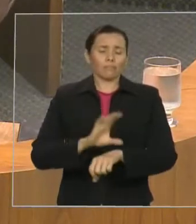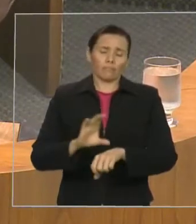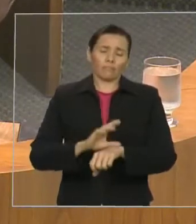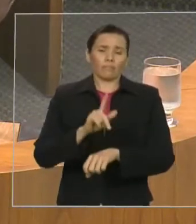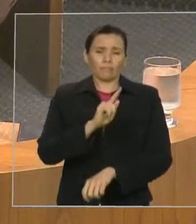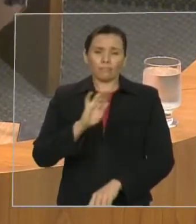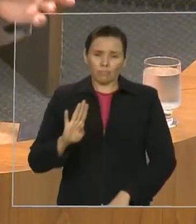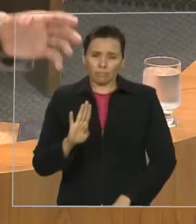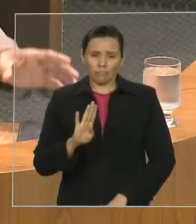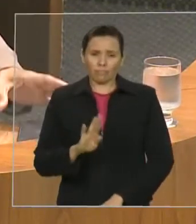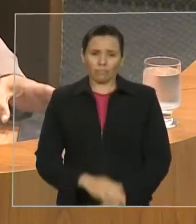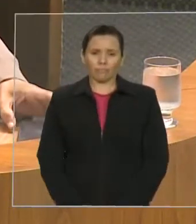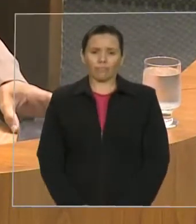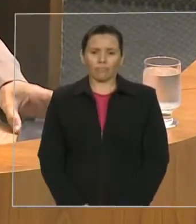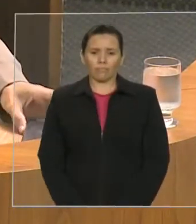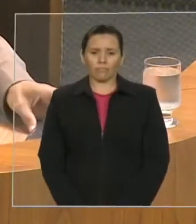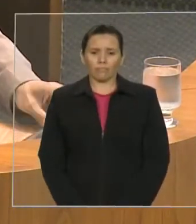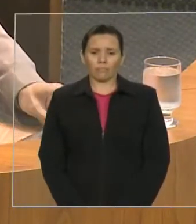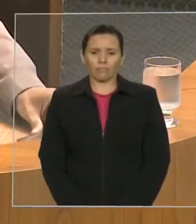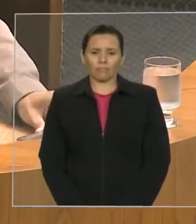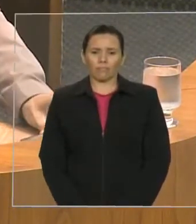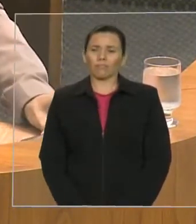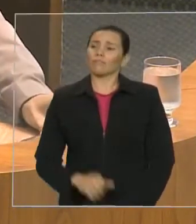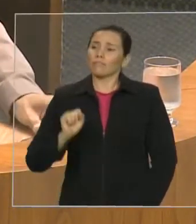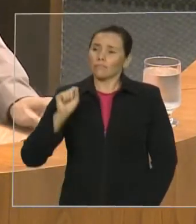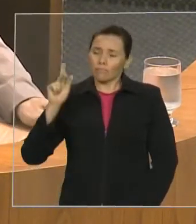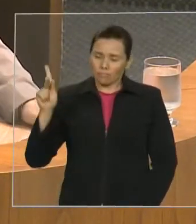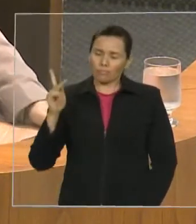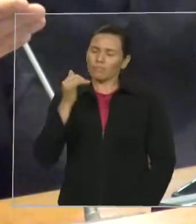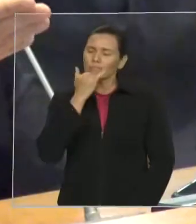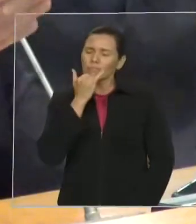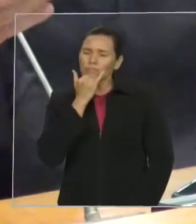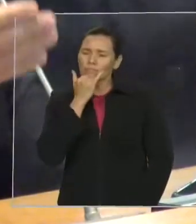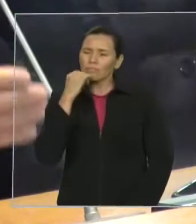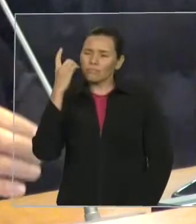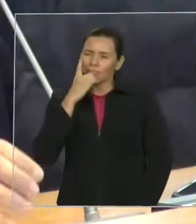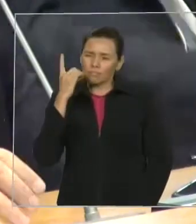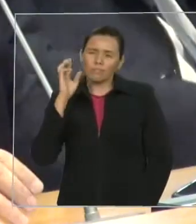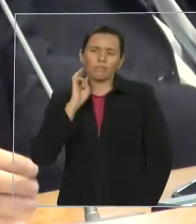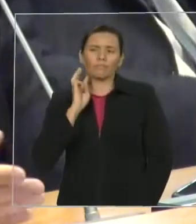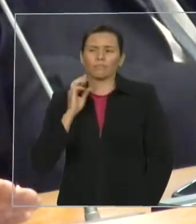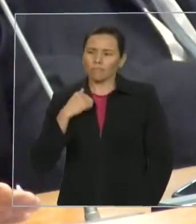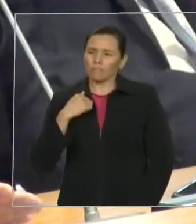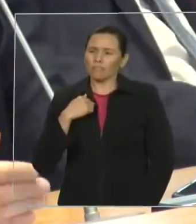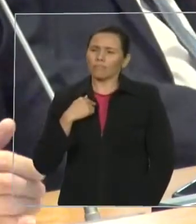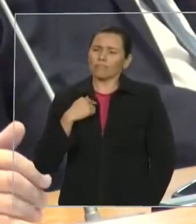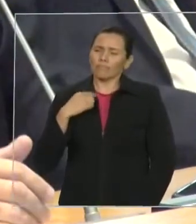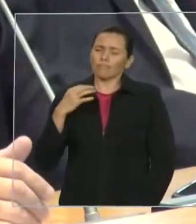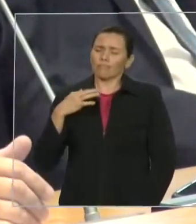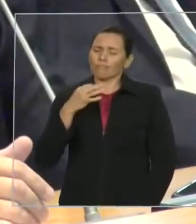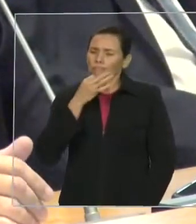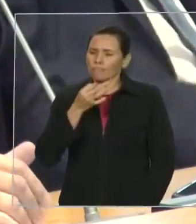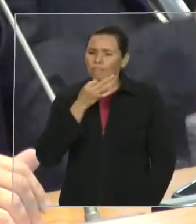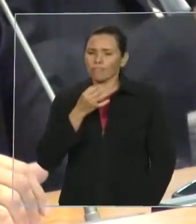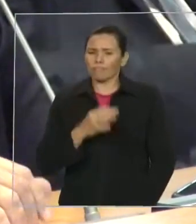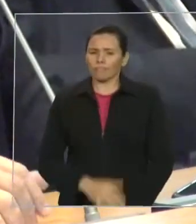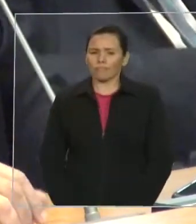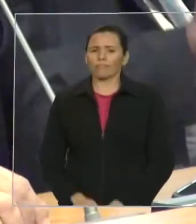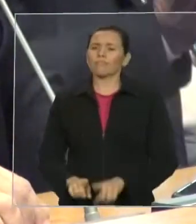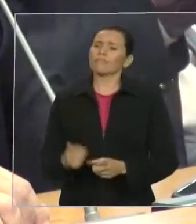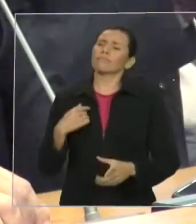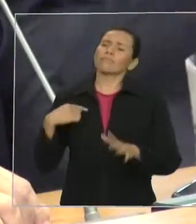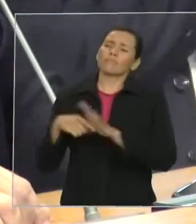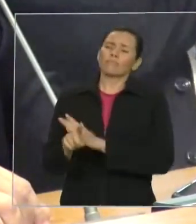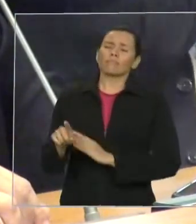Mas ele desculpa, deputado, perdão. Não pode ficar à vontade, pode ficar à perdão. vontade. Mas ele cometeu alguma irregularidade,